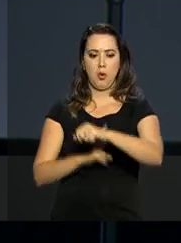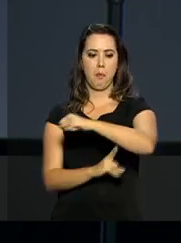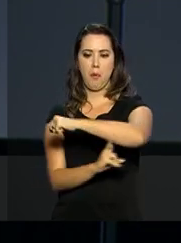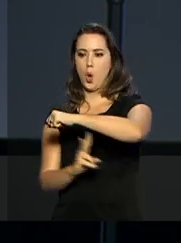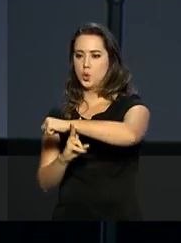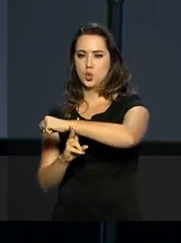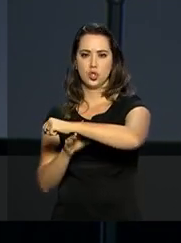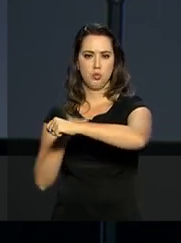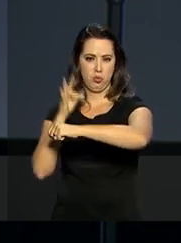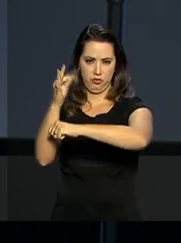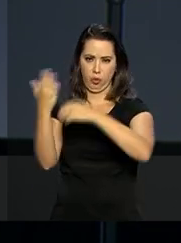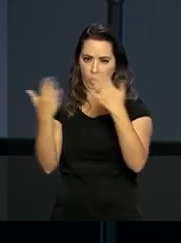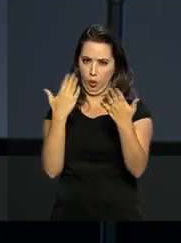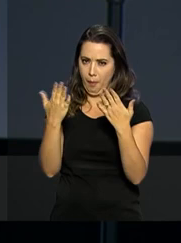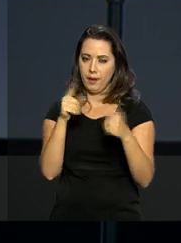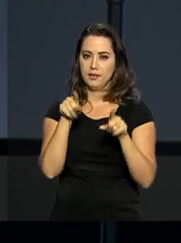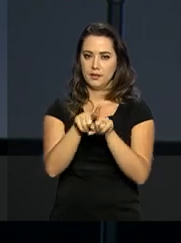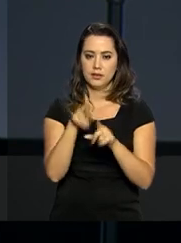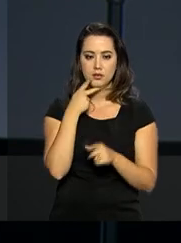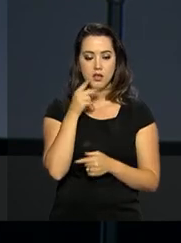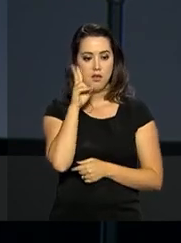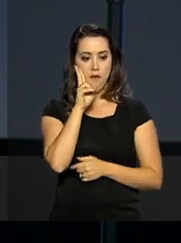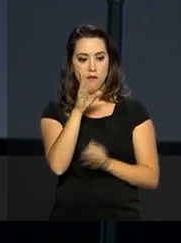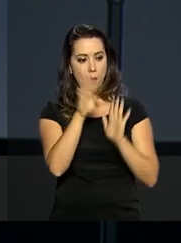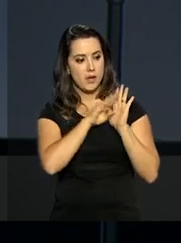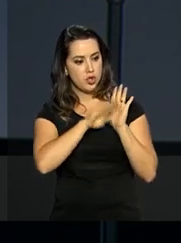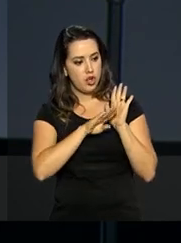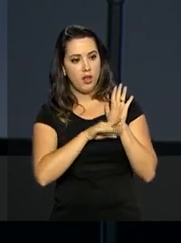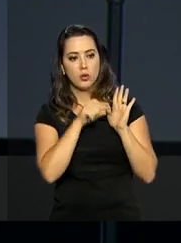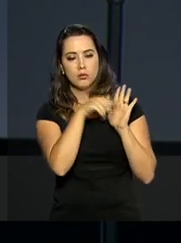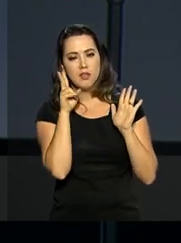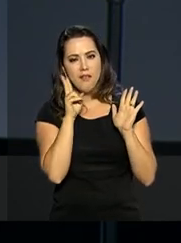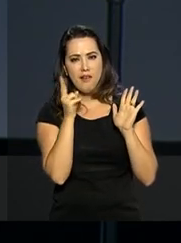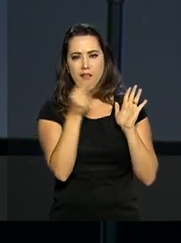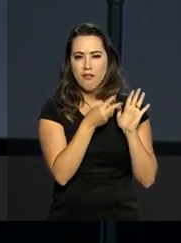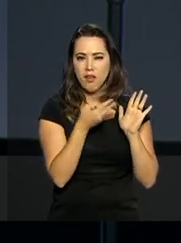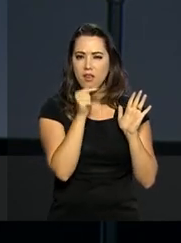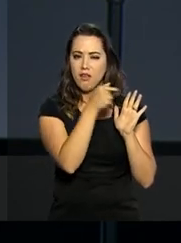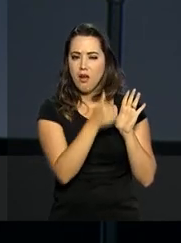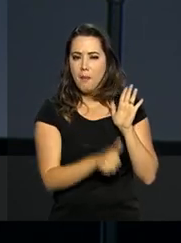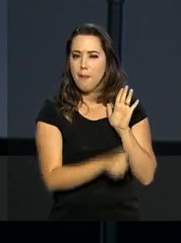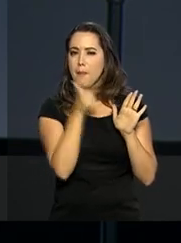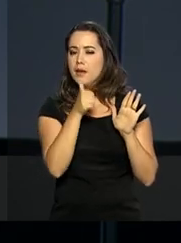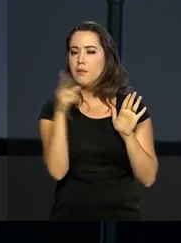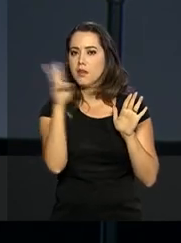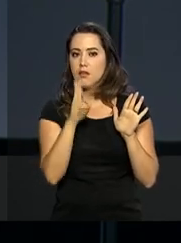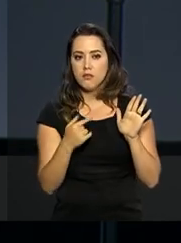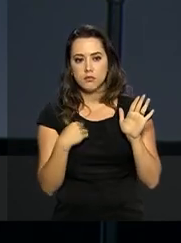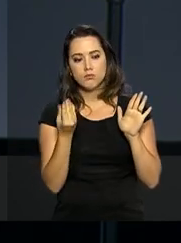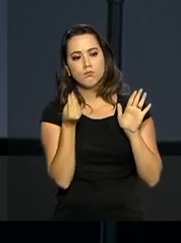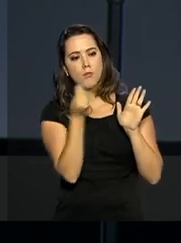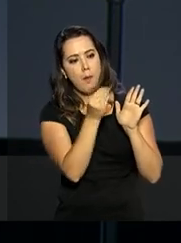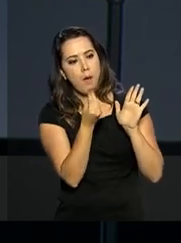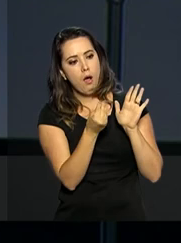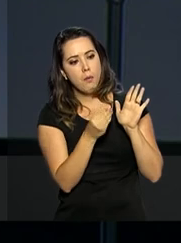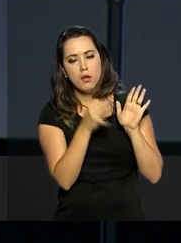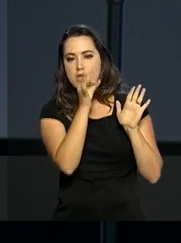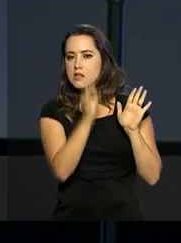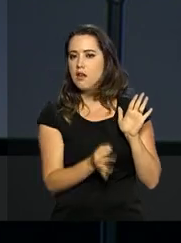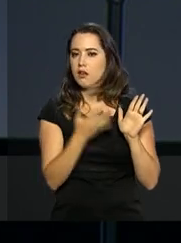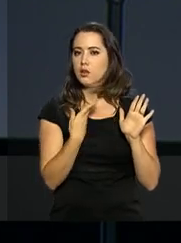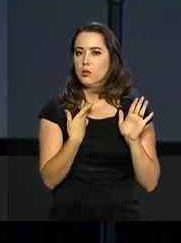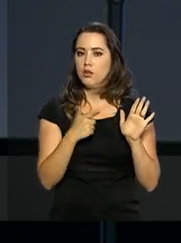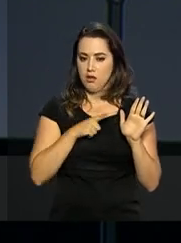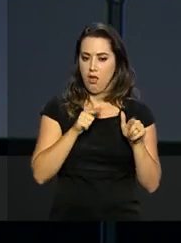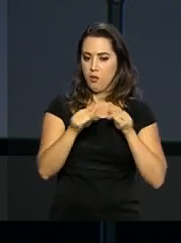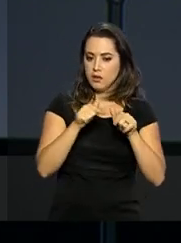com os dizeres da Ponte para o Futuro, vai verificar que talvez pela primeira vez no país aplicou-se um pré-programa, que na